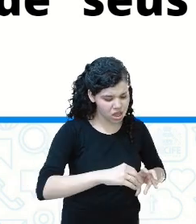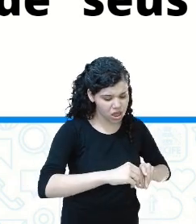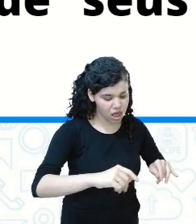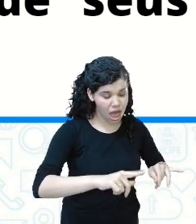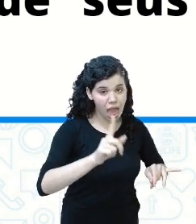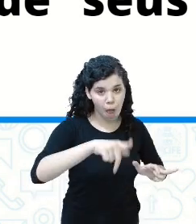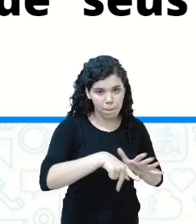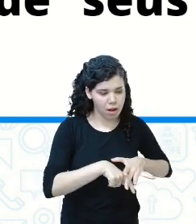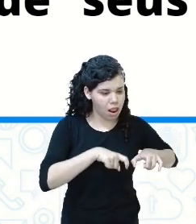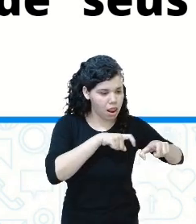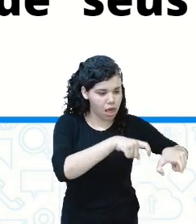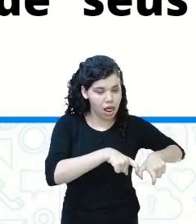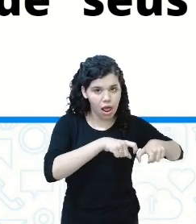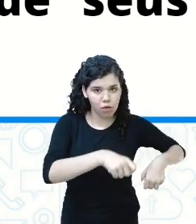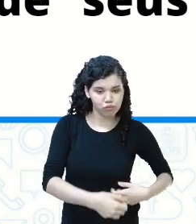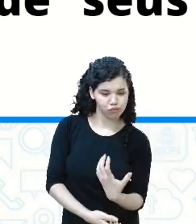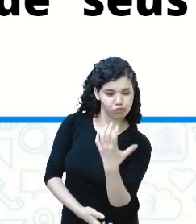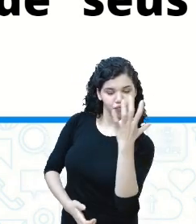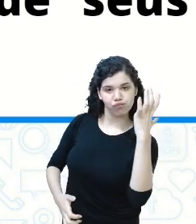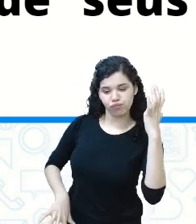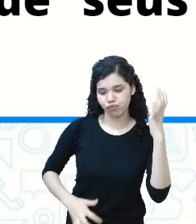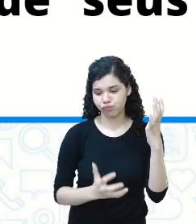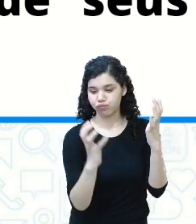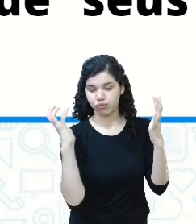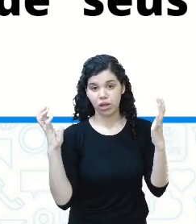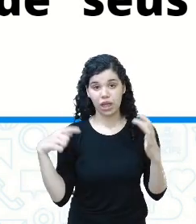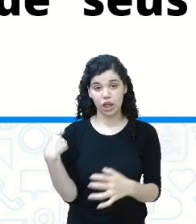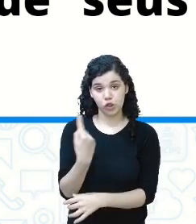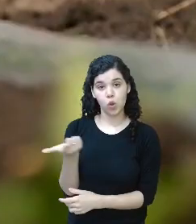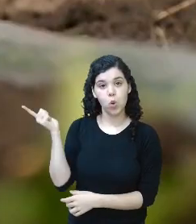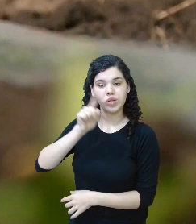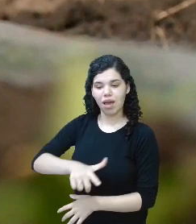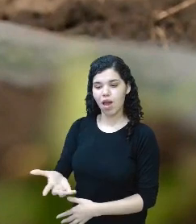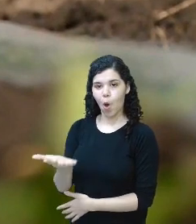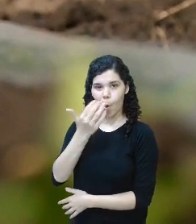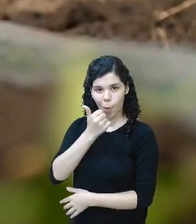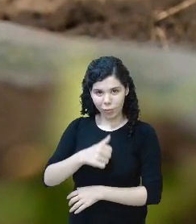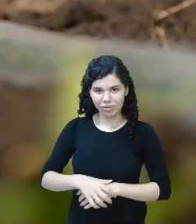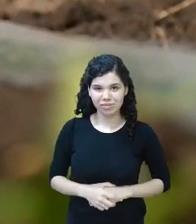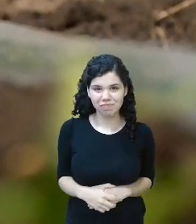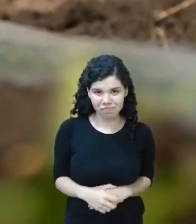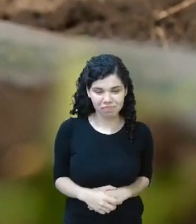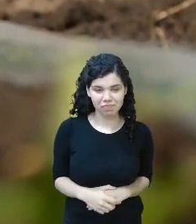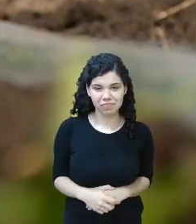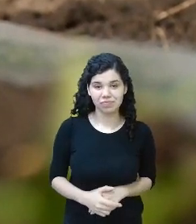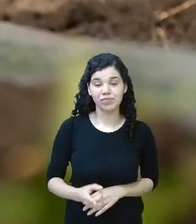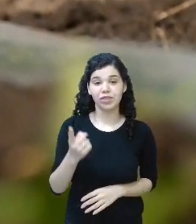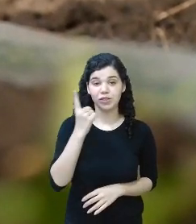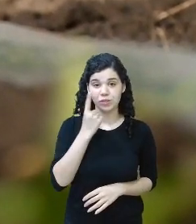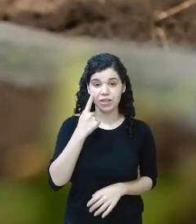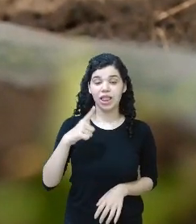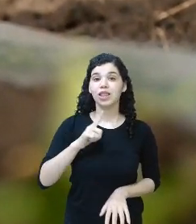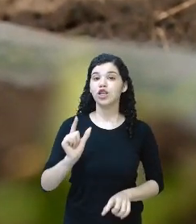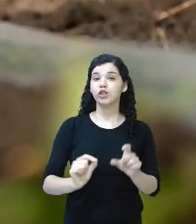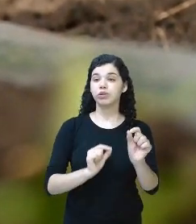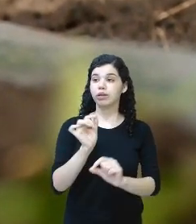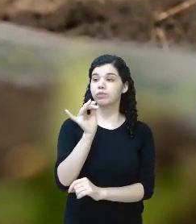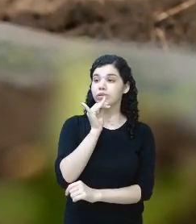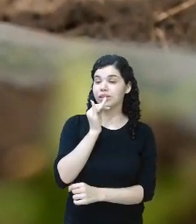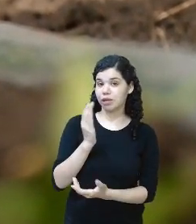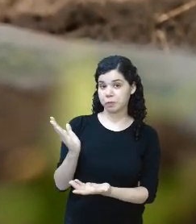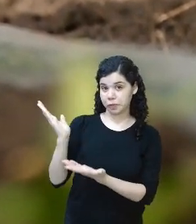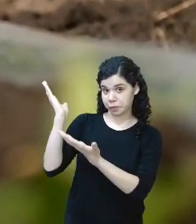a plantação, porque é de onde vem o nosso alimento. Aqui a gente tem um